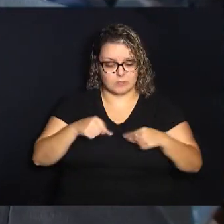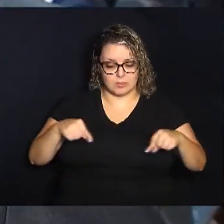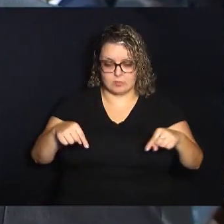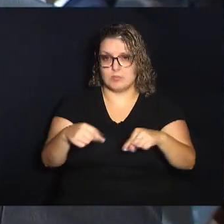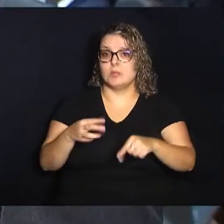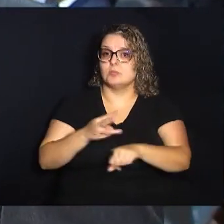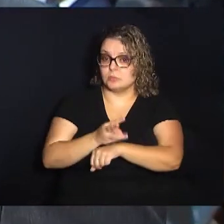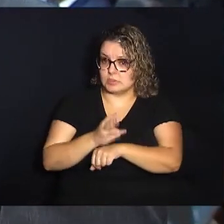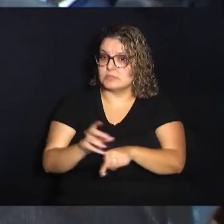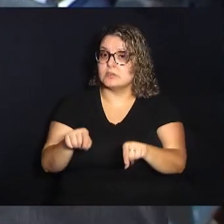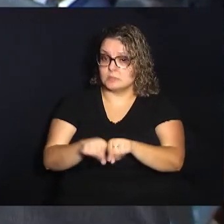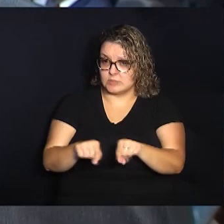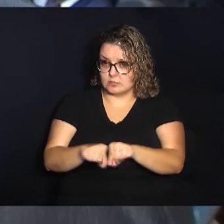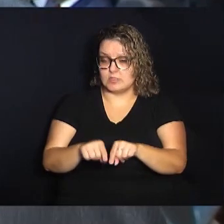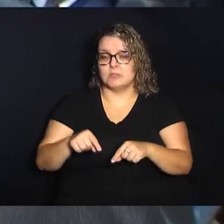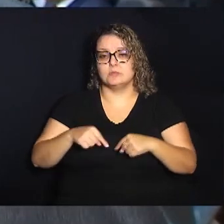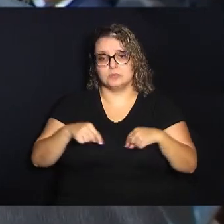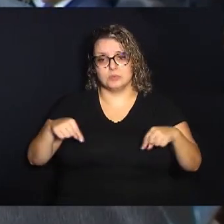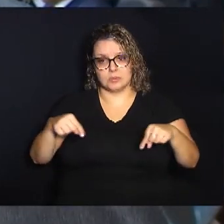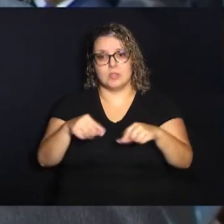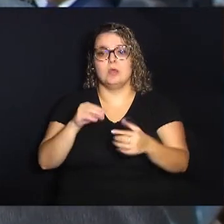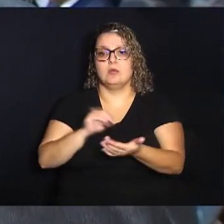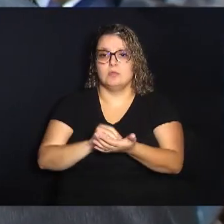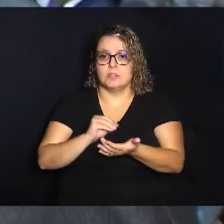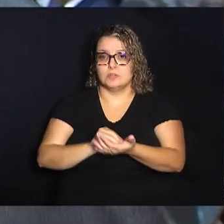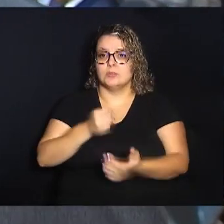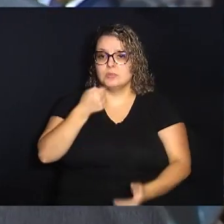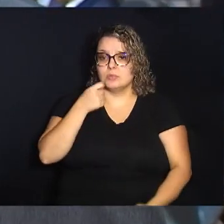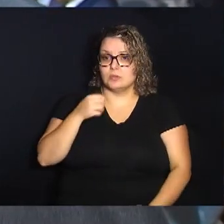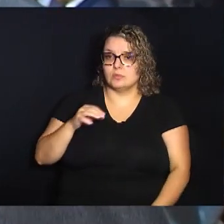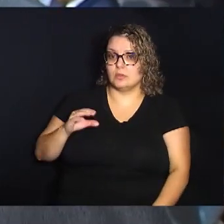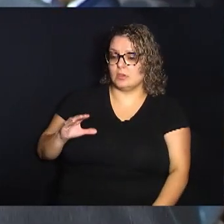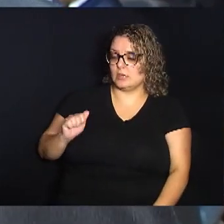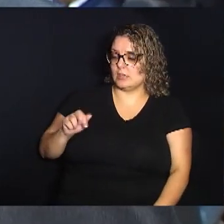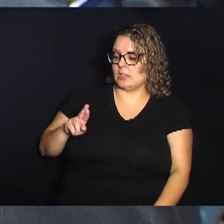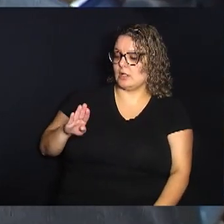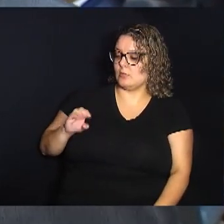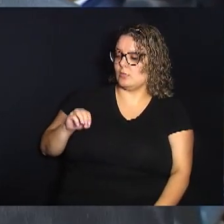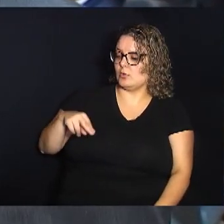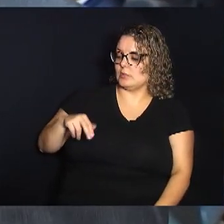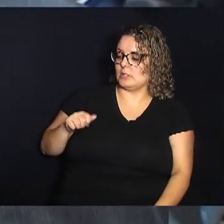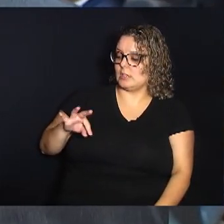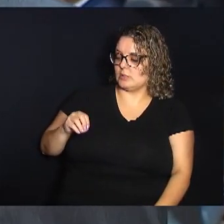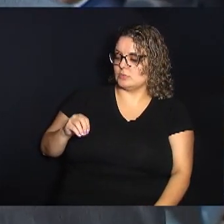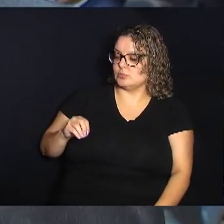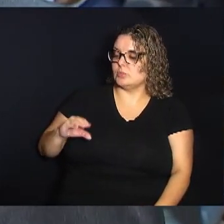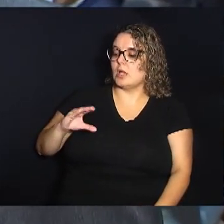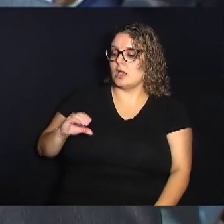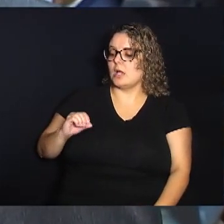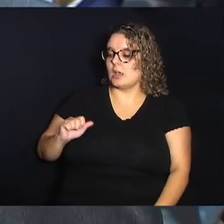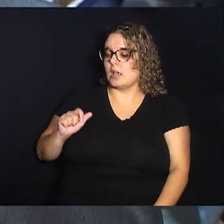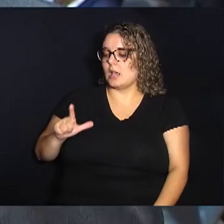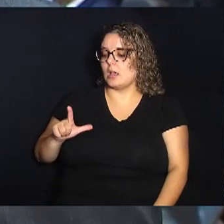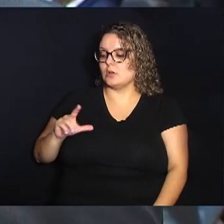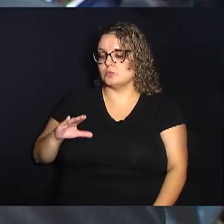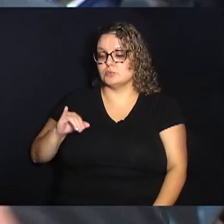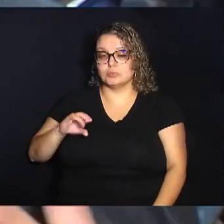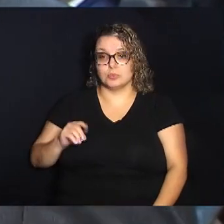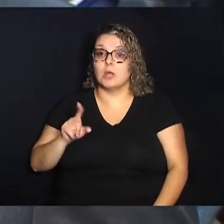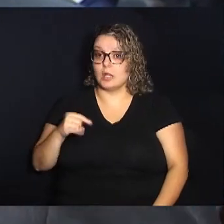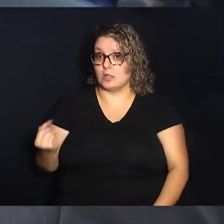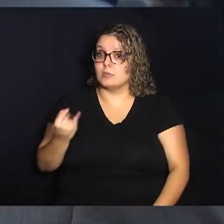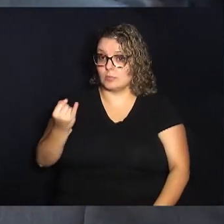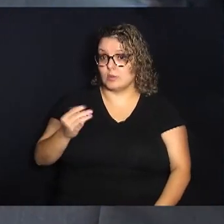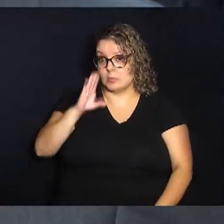WhatsApp também do gabinete, sobre a falta do medicamento chamado carbonato de cálcio. Esse é um medicamento importante, principalmente para a